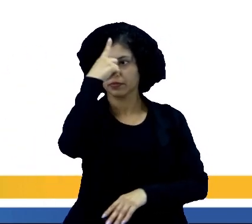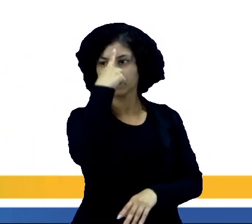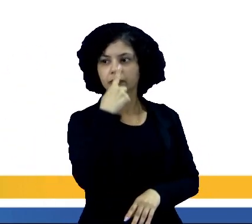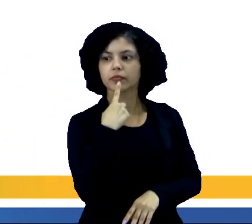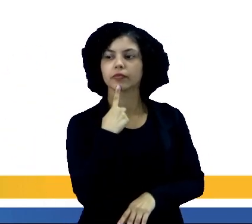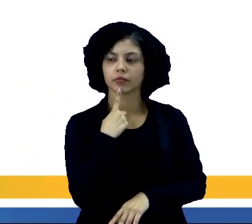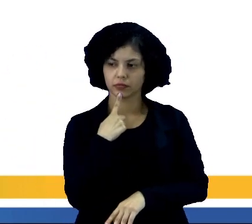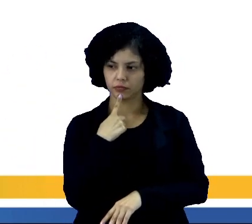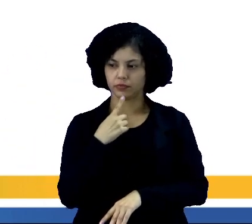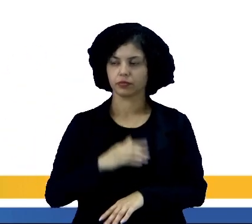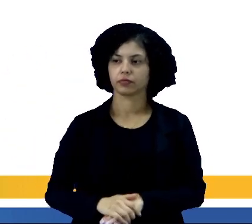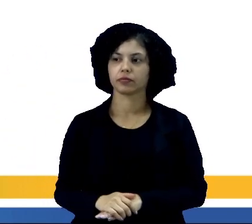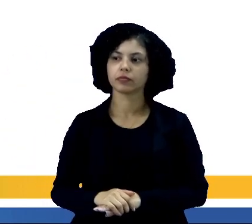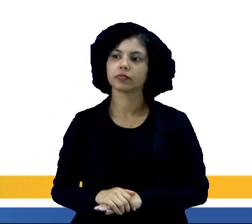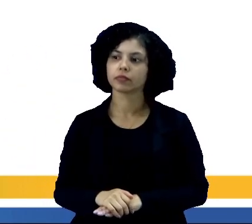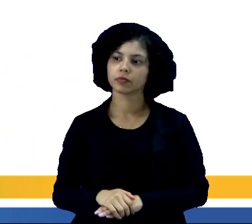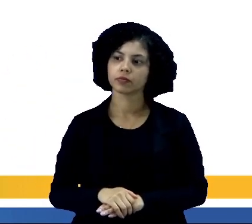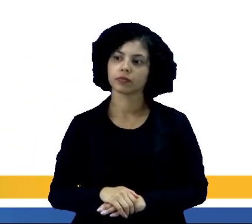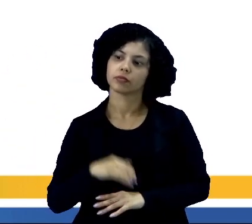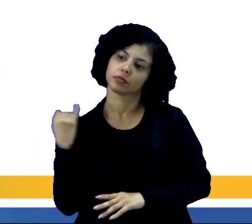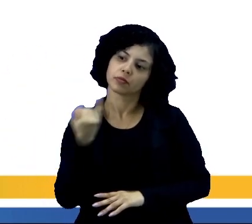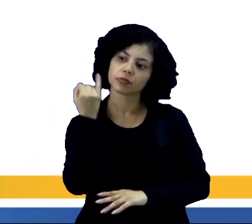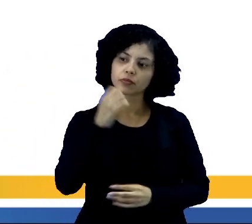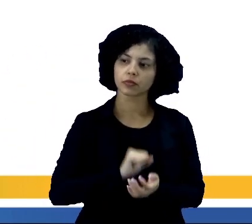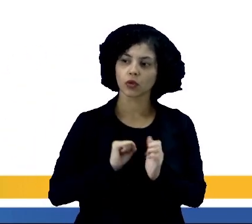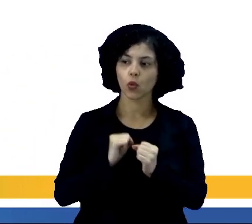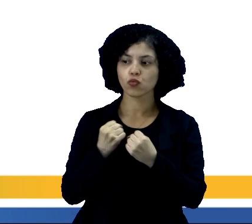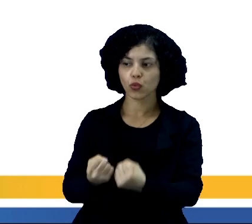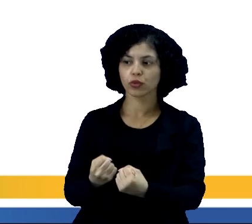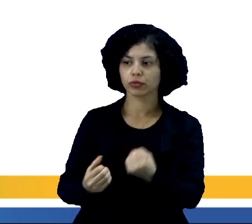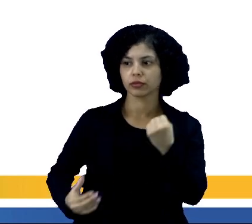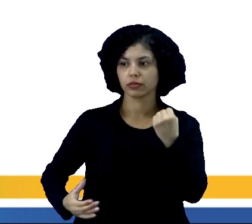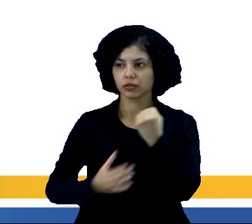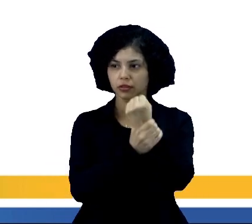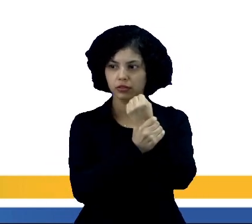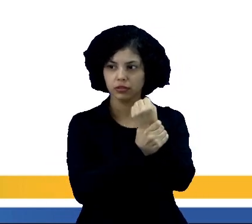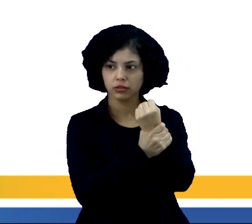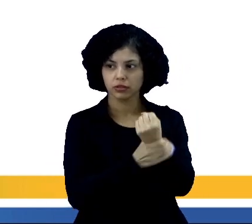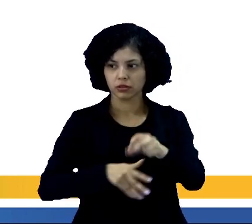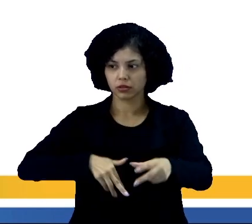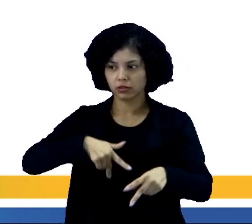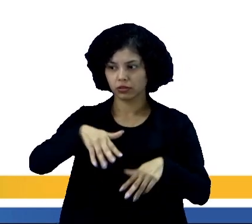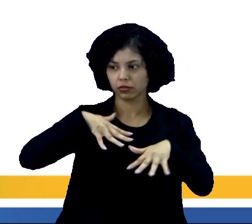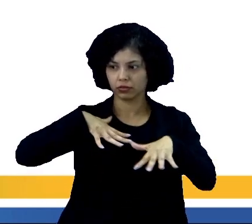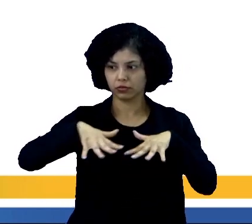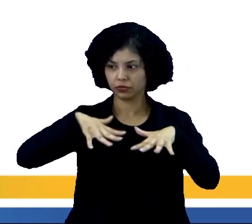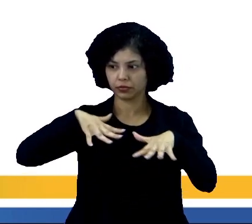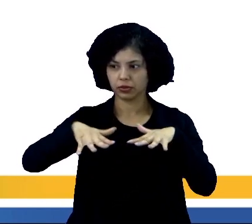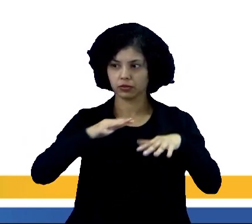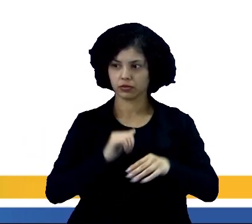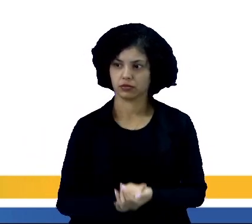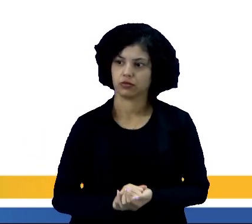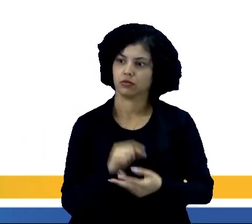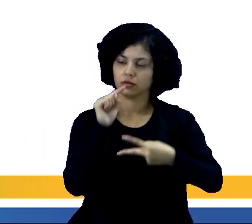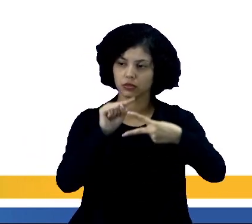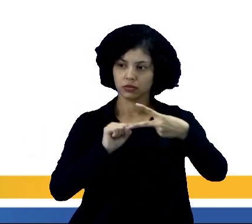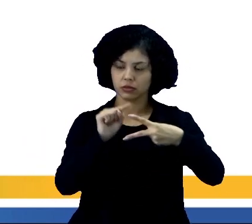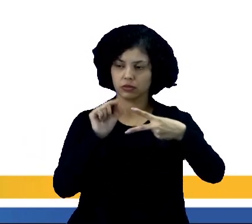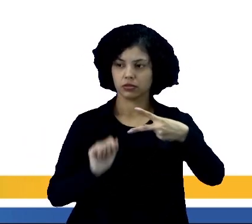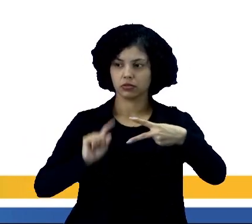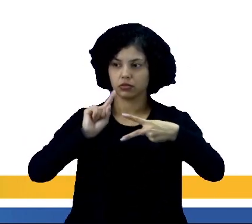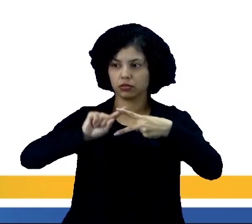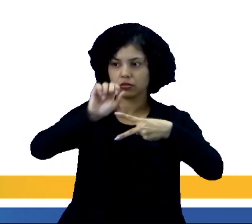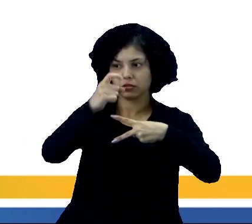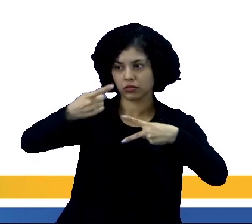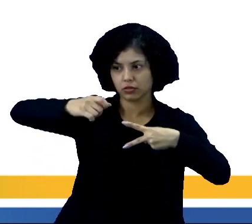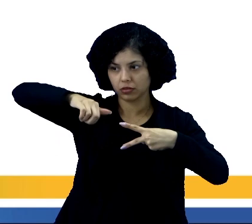do sistema esquelético. Tem como função sustentação, proteção e a locomoção. Ele é